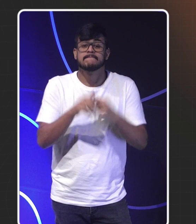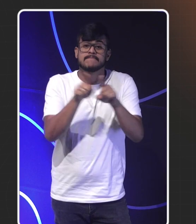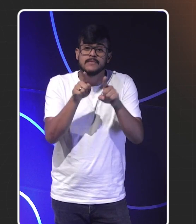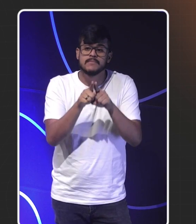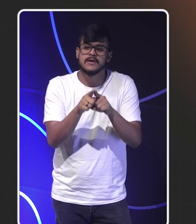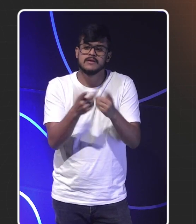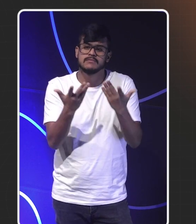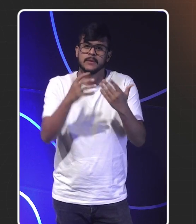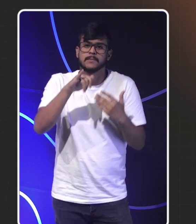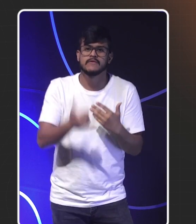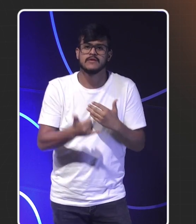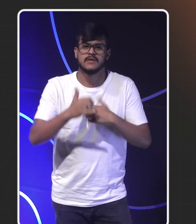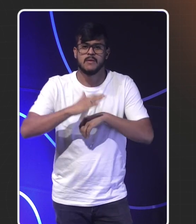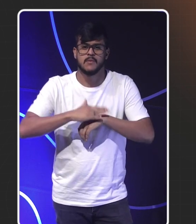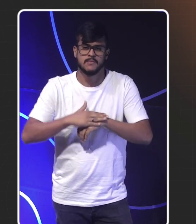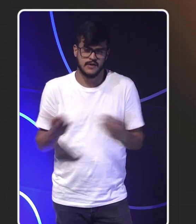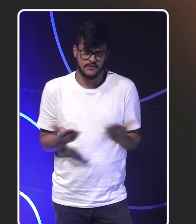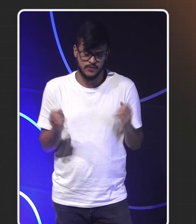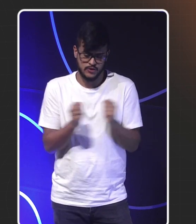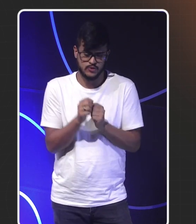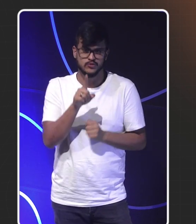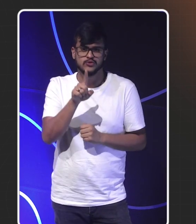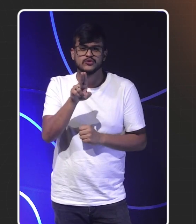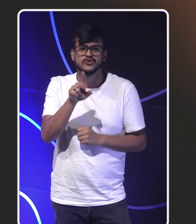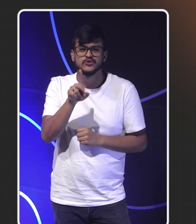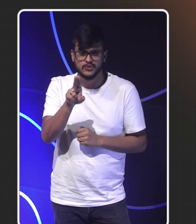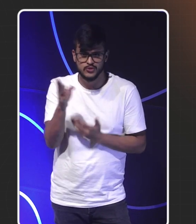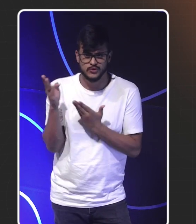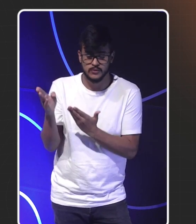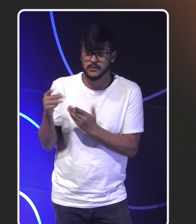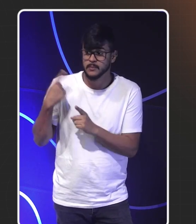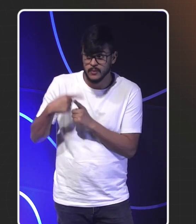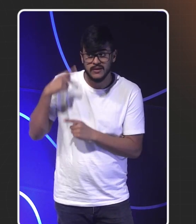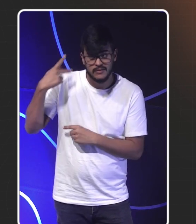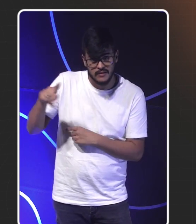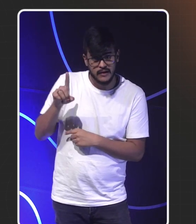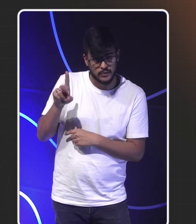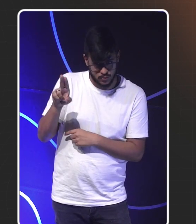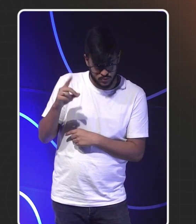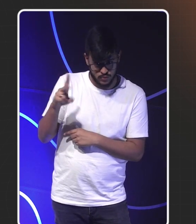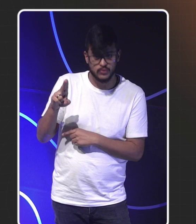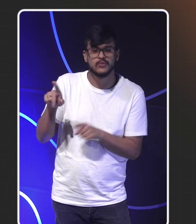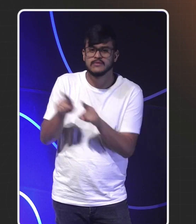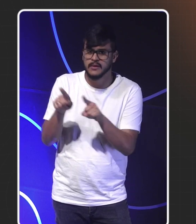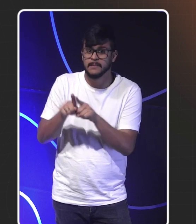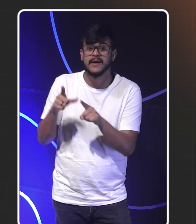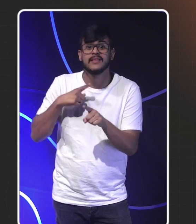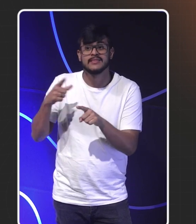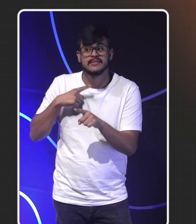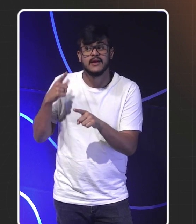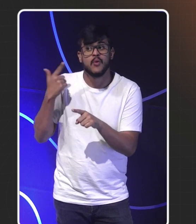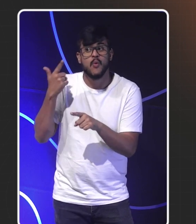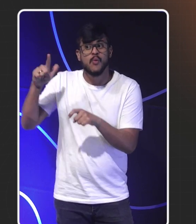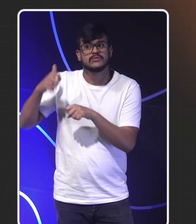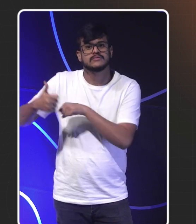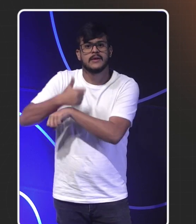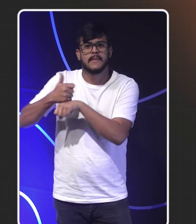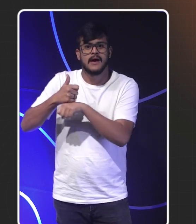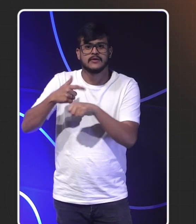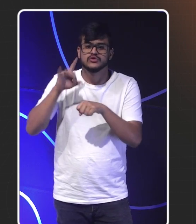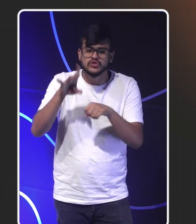falar, aproveitar aqui esse momento com o Dudu, porque o Dudu também está num momento de carreira que tem aparecido outros trabalhos que não só publicidade para